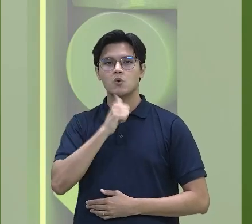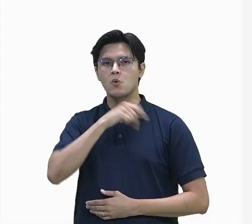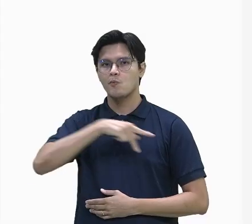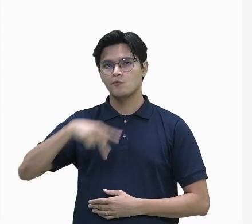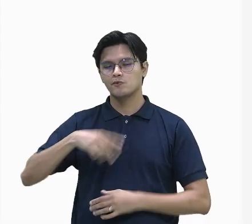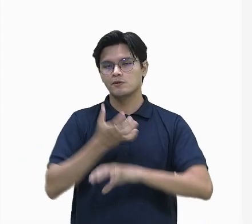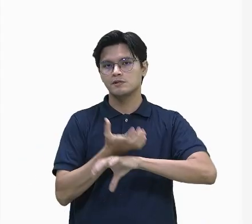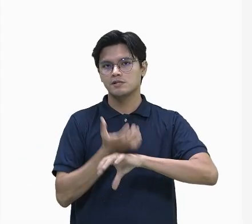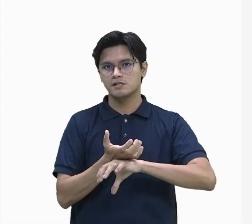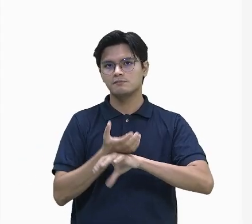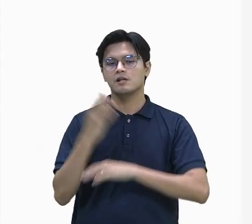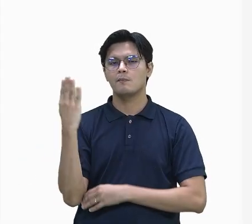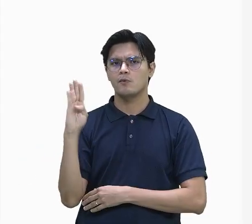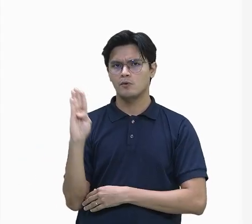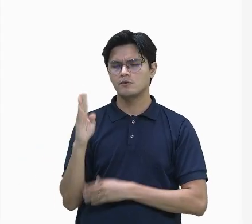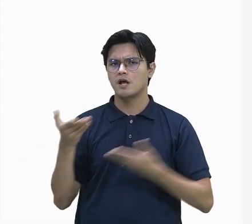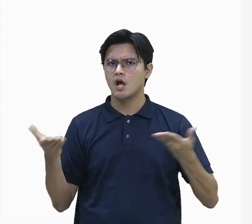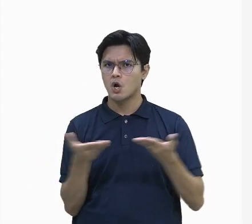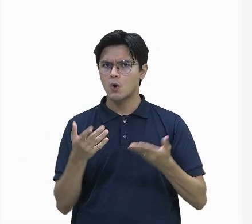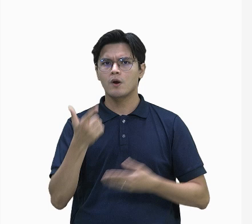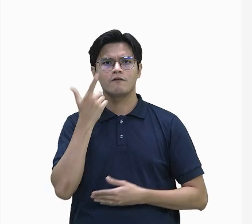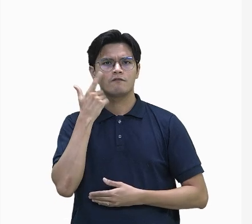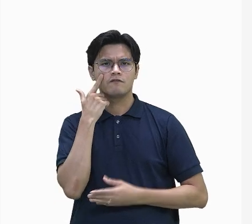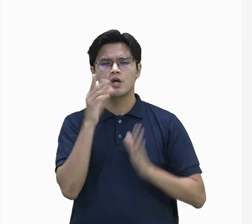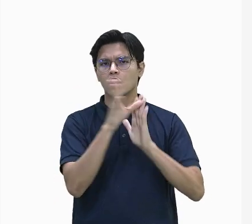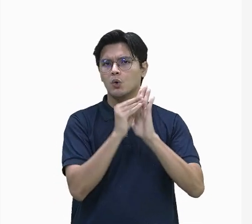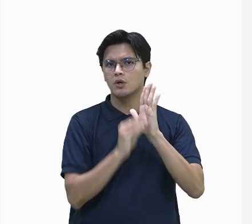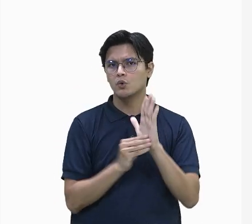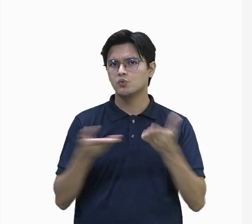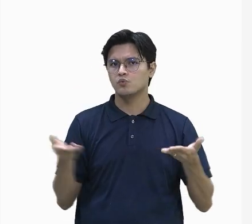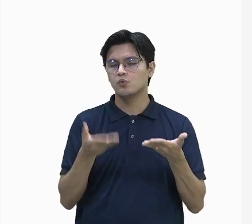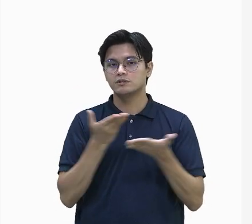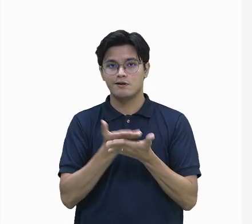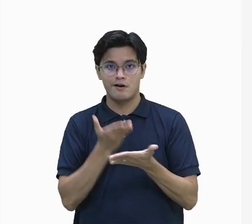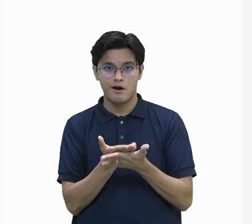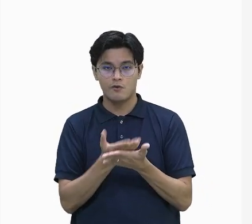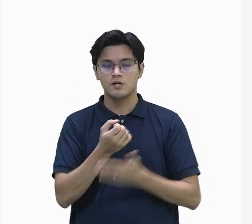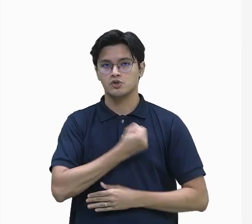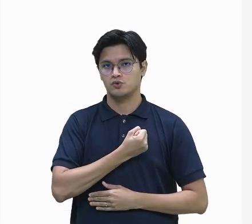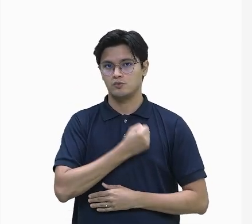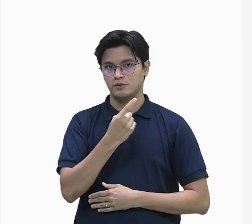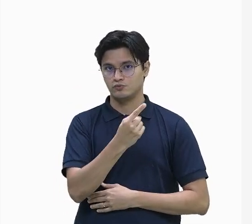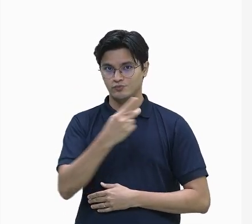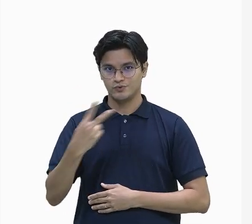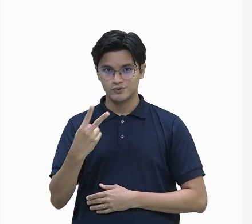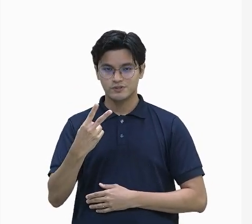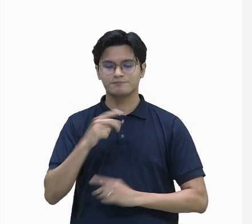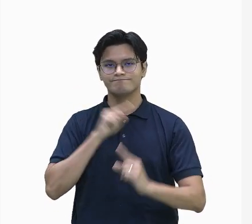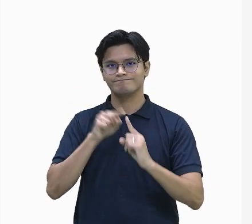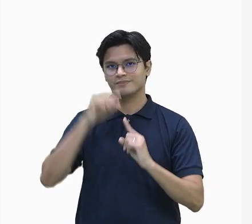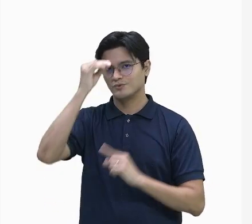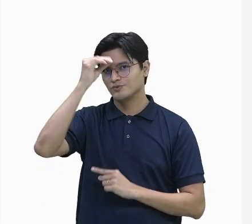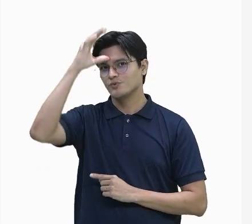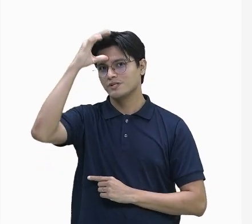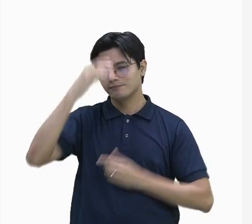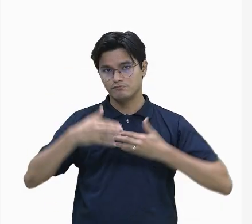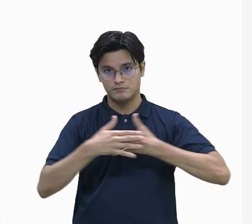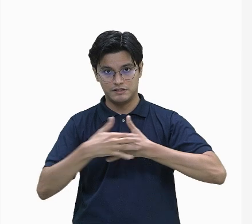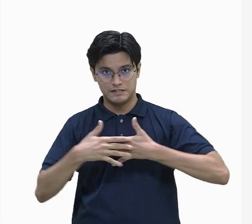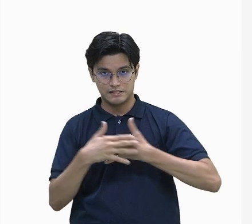nossa aula de hoje. Então, a aula de hoje de número 12, objeto de conhecimento, tecido